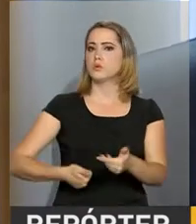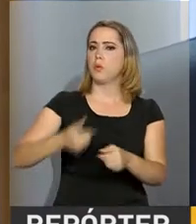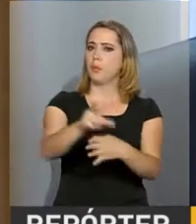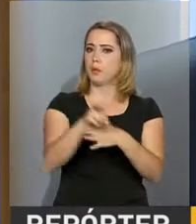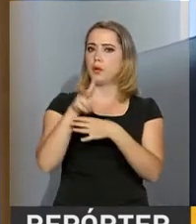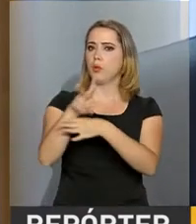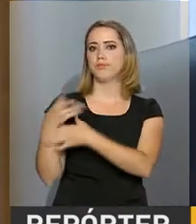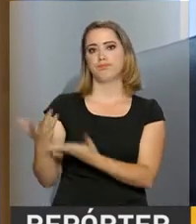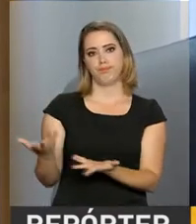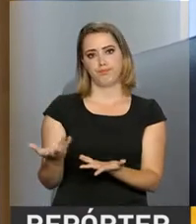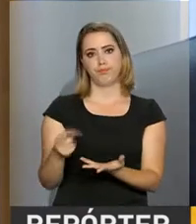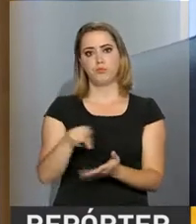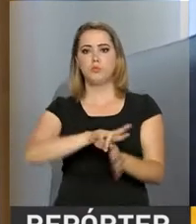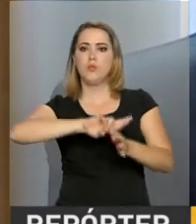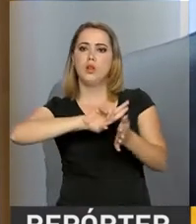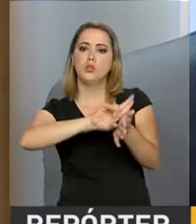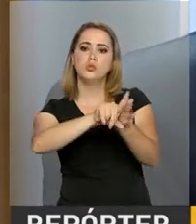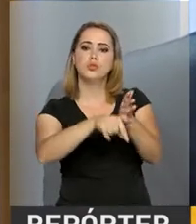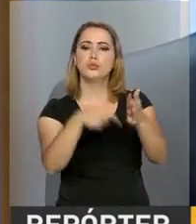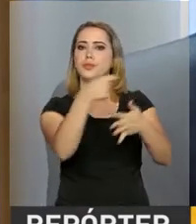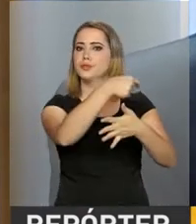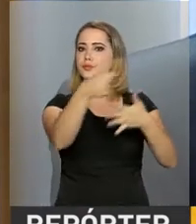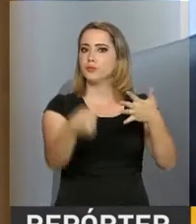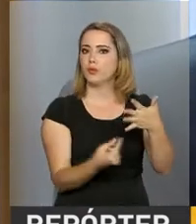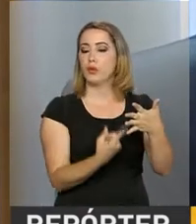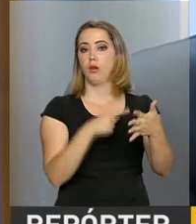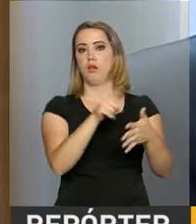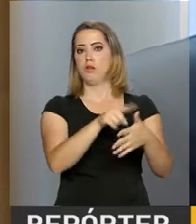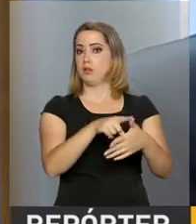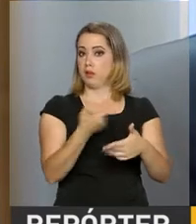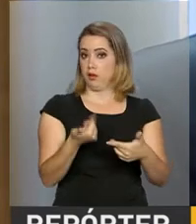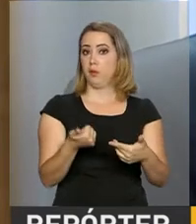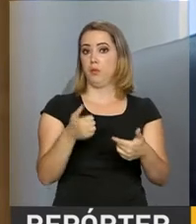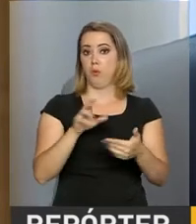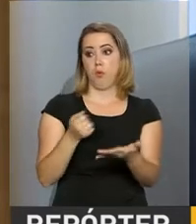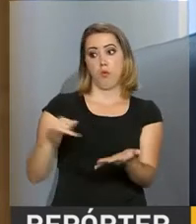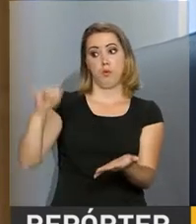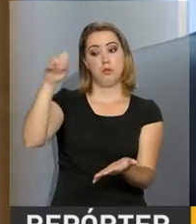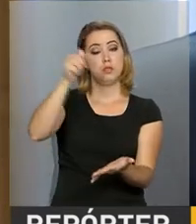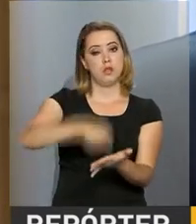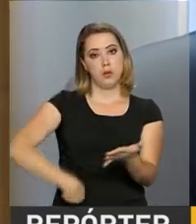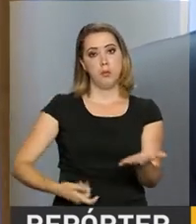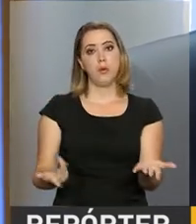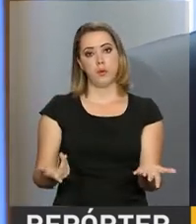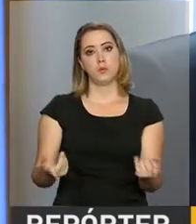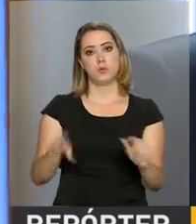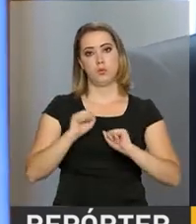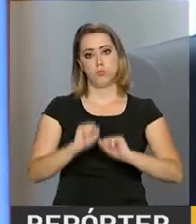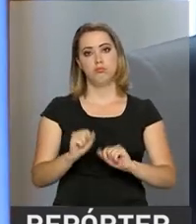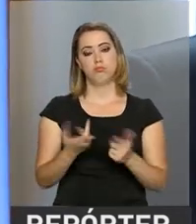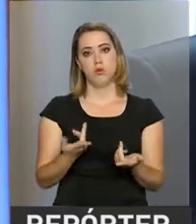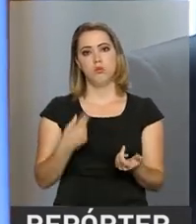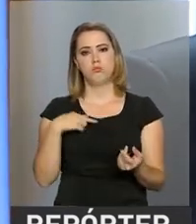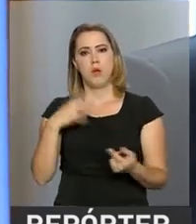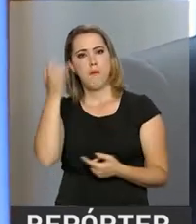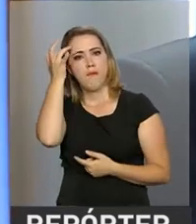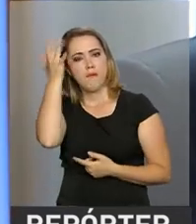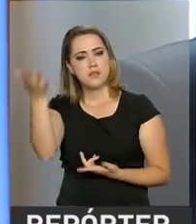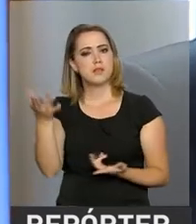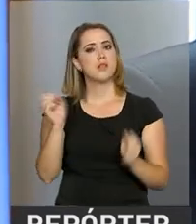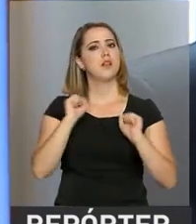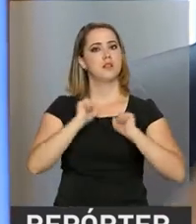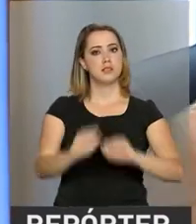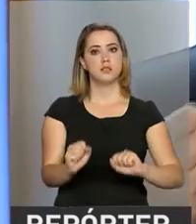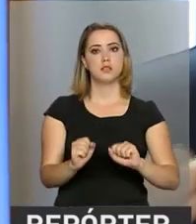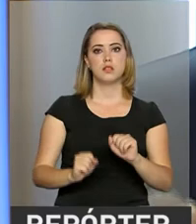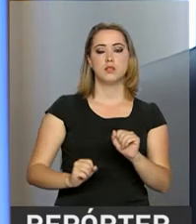grupos de medida. Por exemplo, medidas tributárias, uma delas, visando facilitar e possibilitar